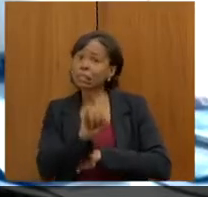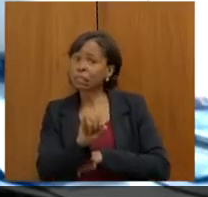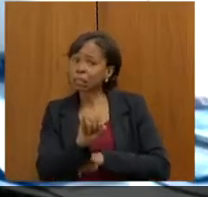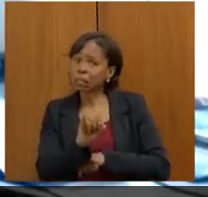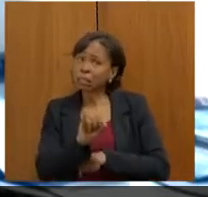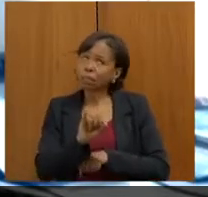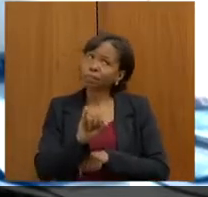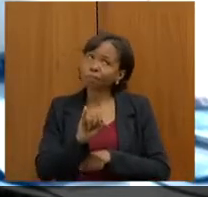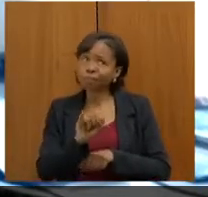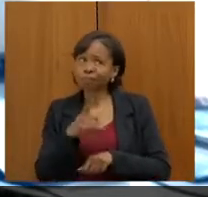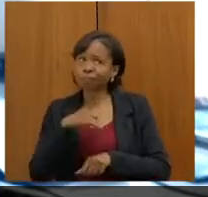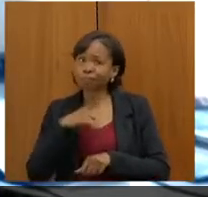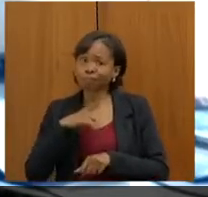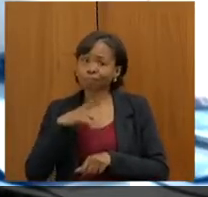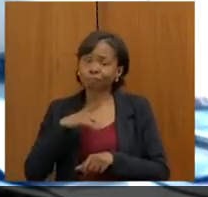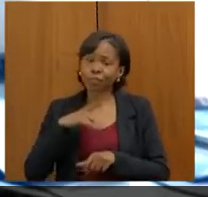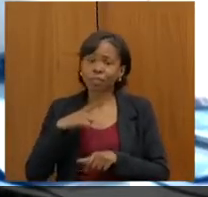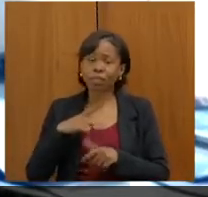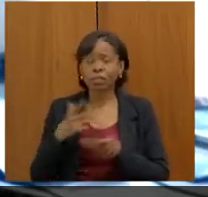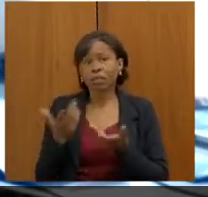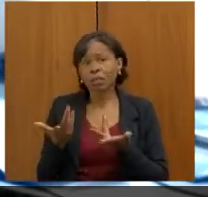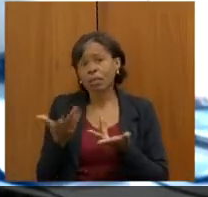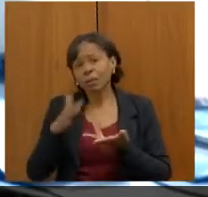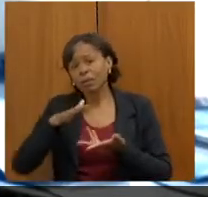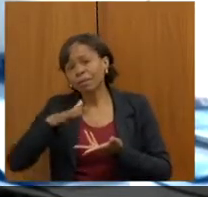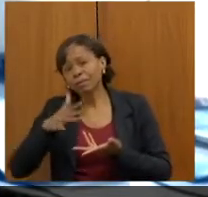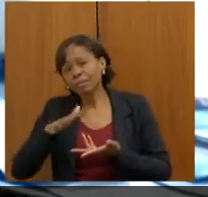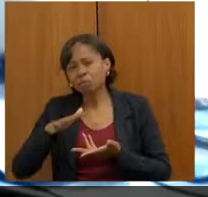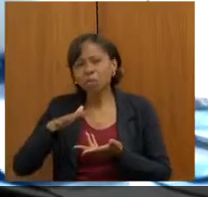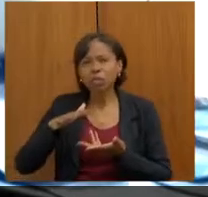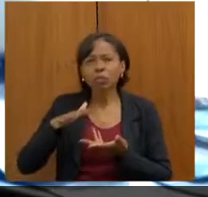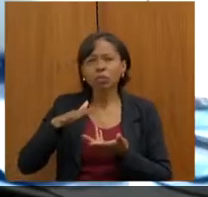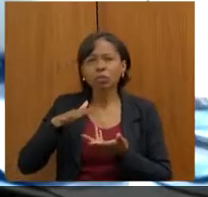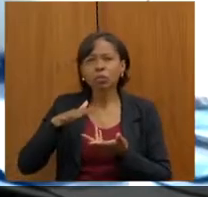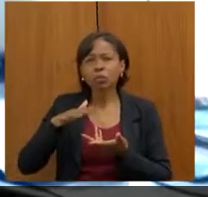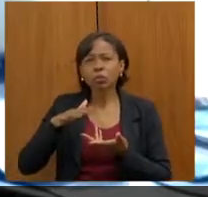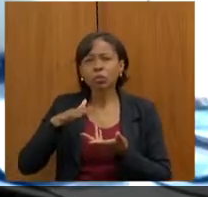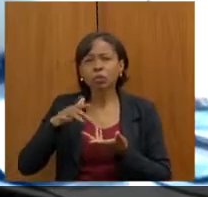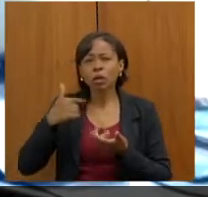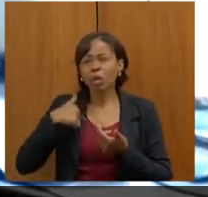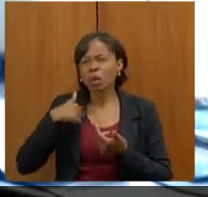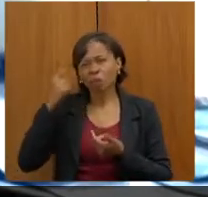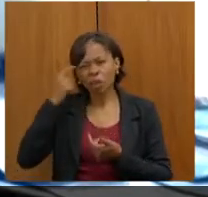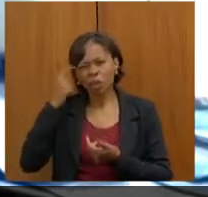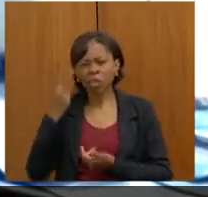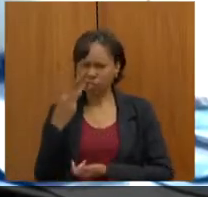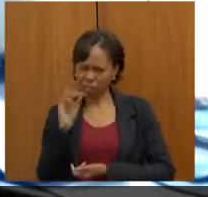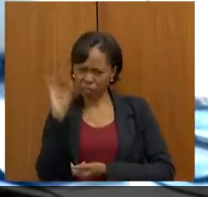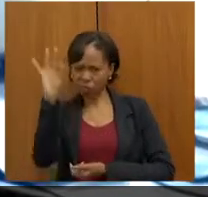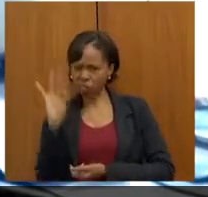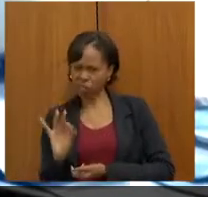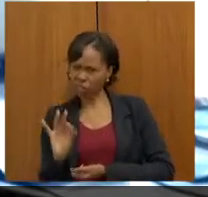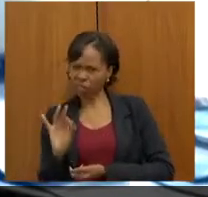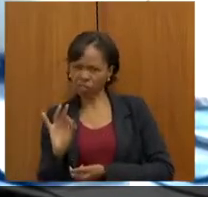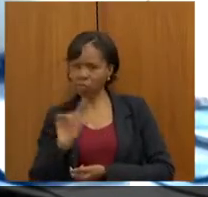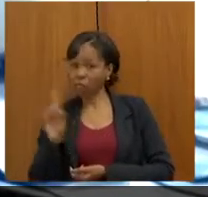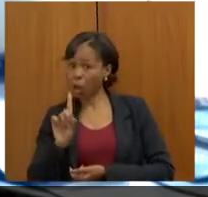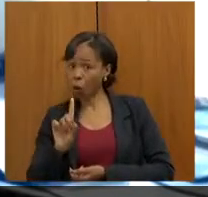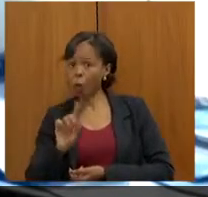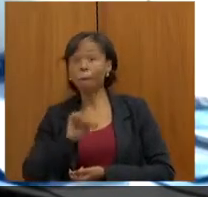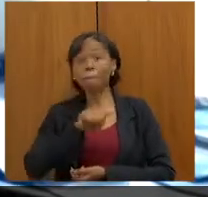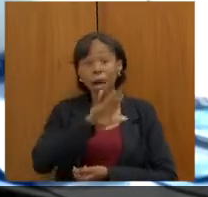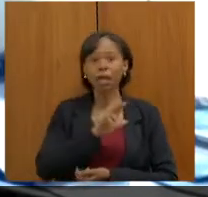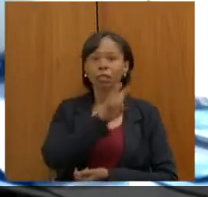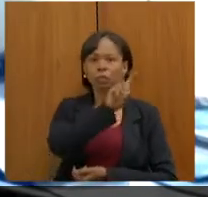um mínimo é teria todo informa aí trás de 30 e eu não Horizonte não é trinta por cento é 50 por cento